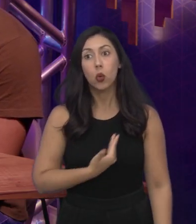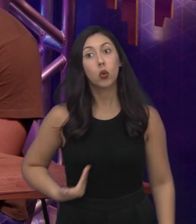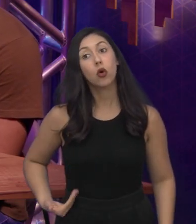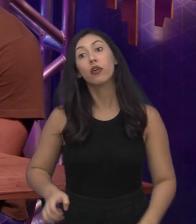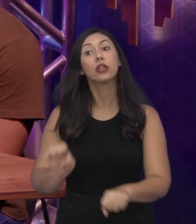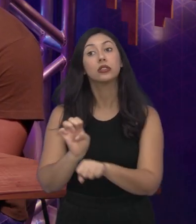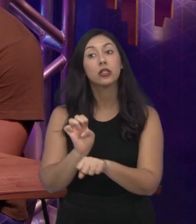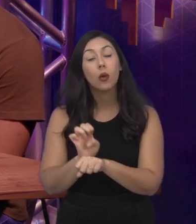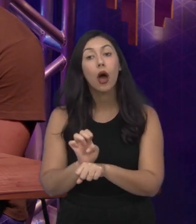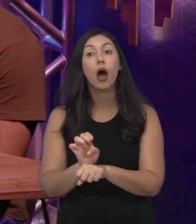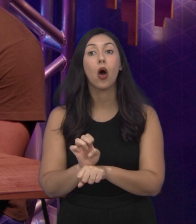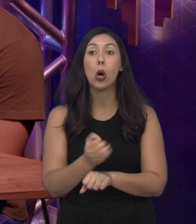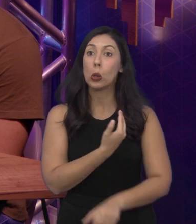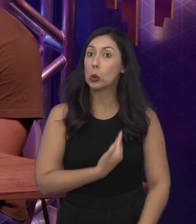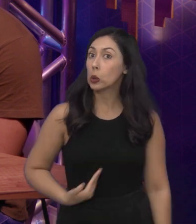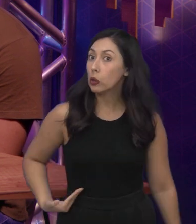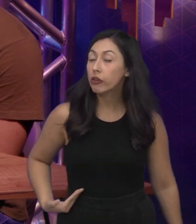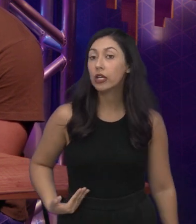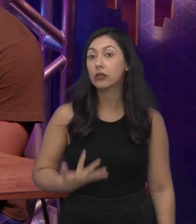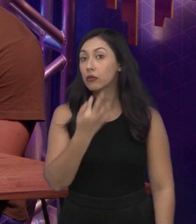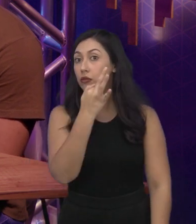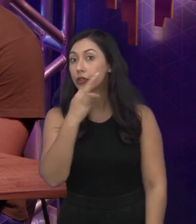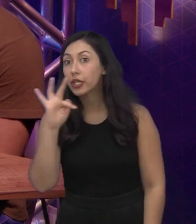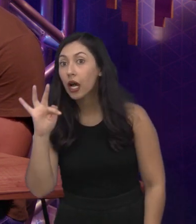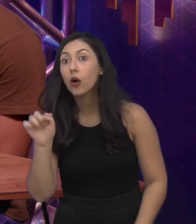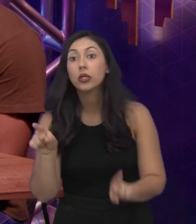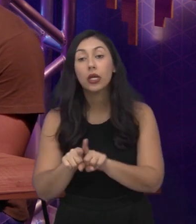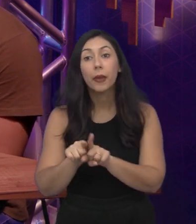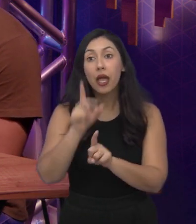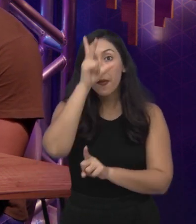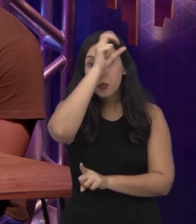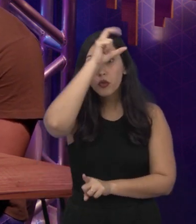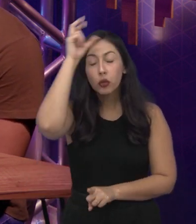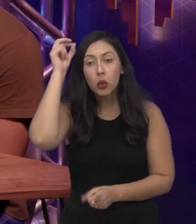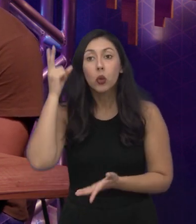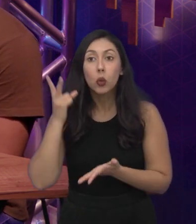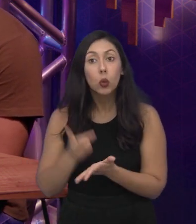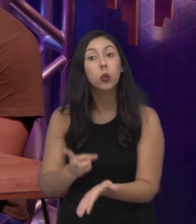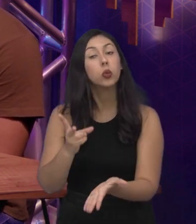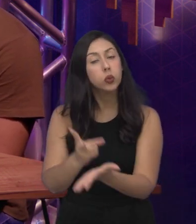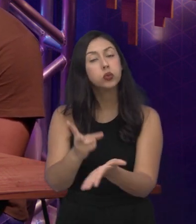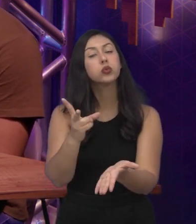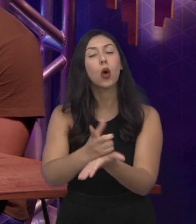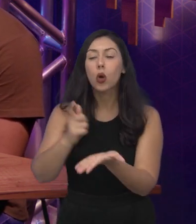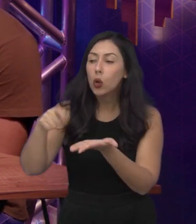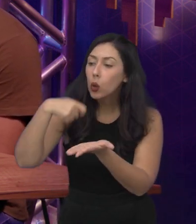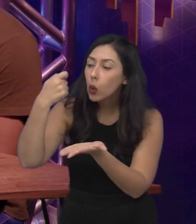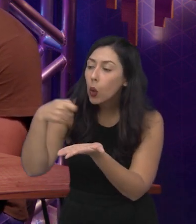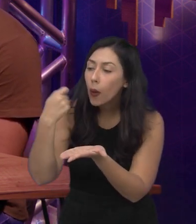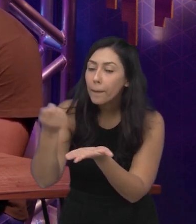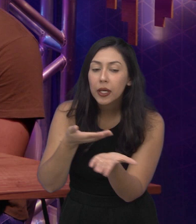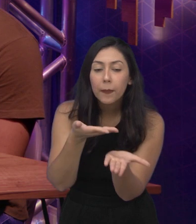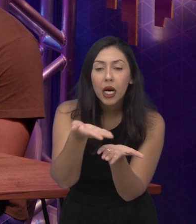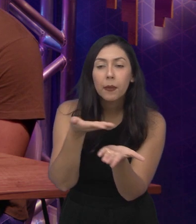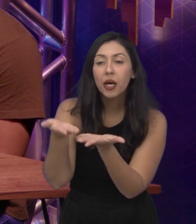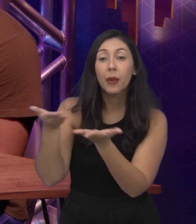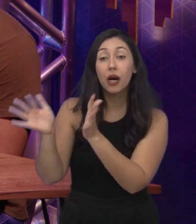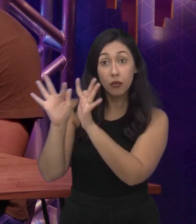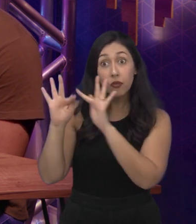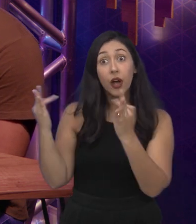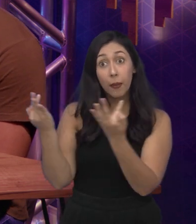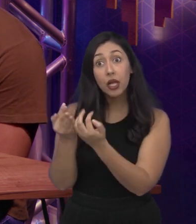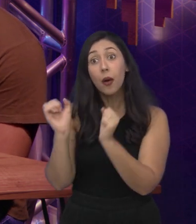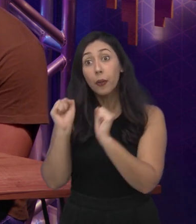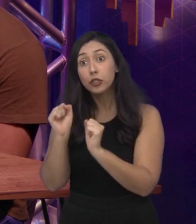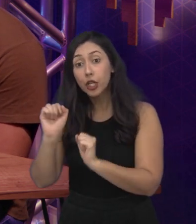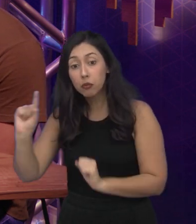governo estadual, o governo federal, a prefeitura mantiveram, né, a alimentação. As famílias podiam